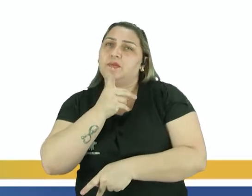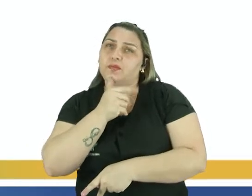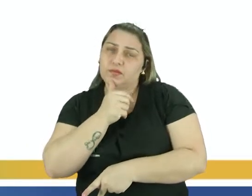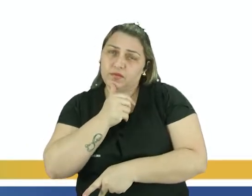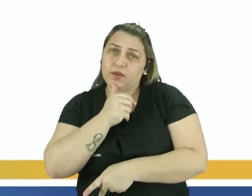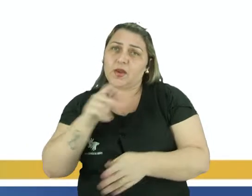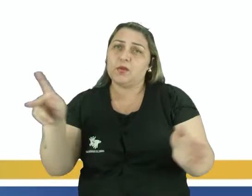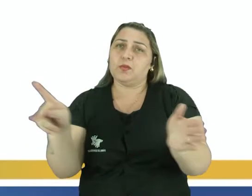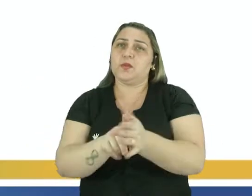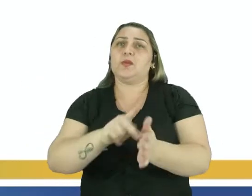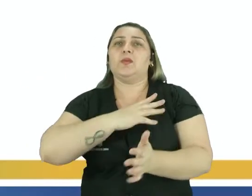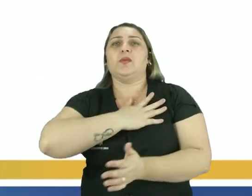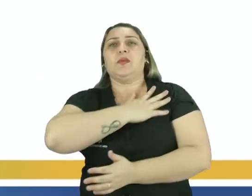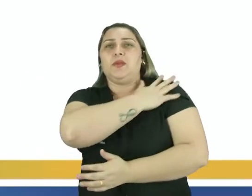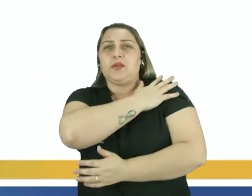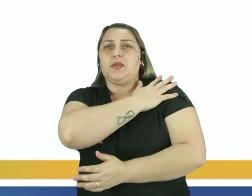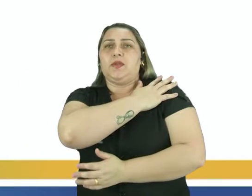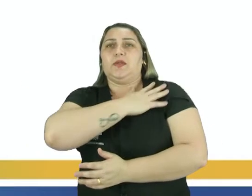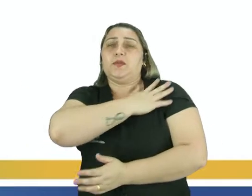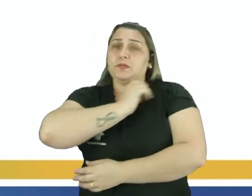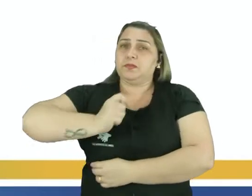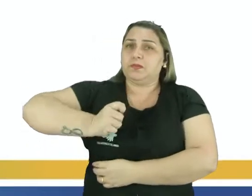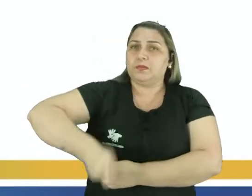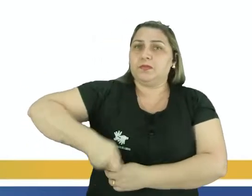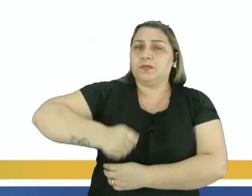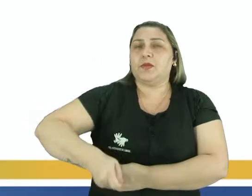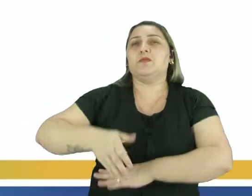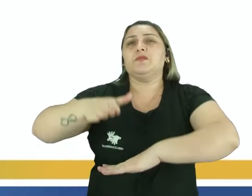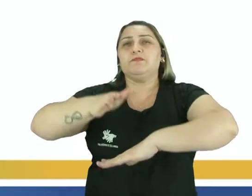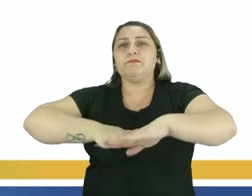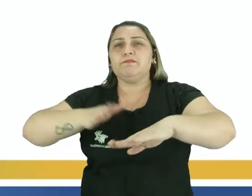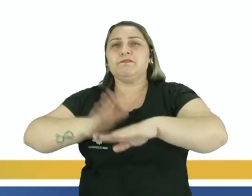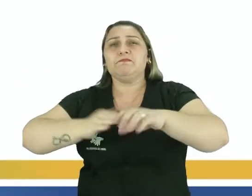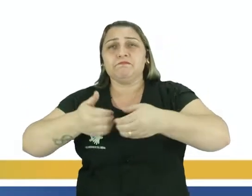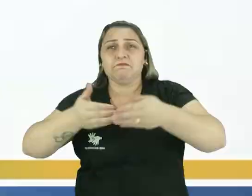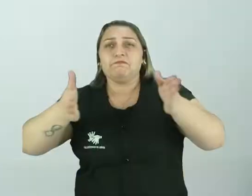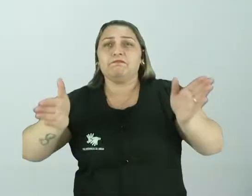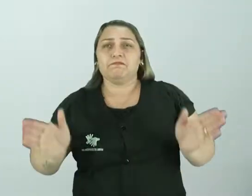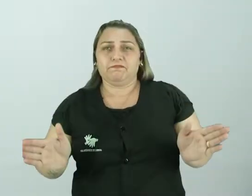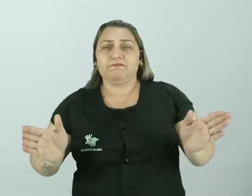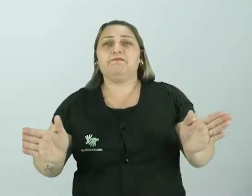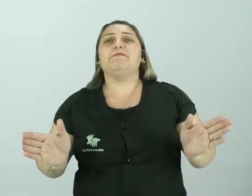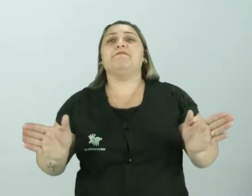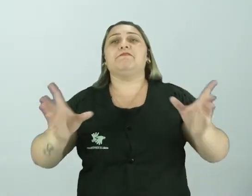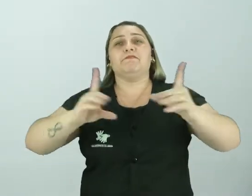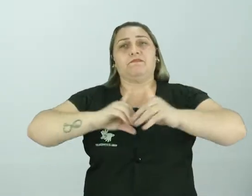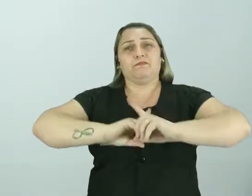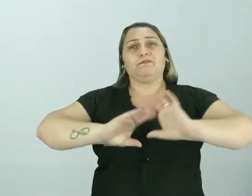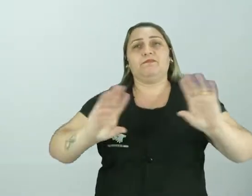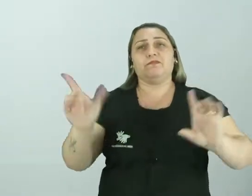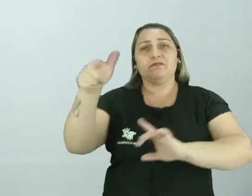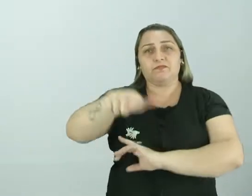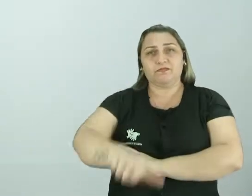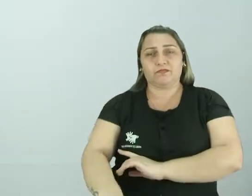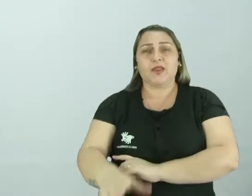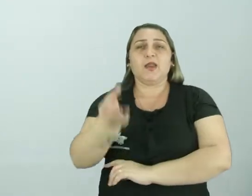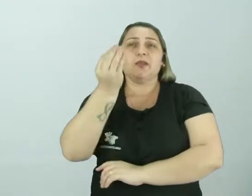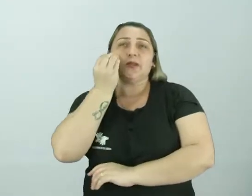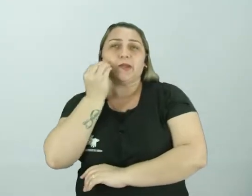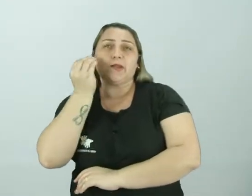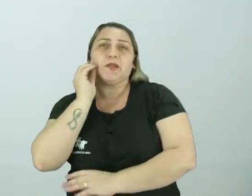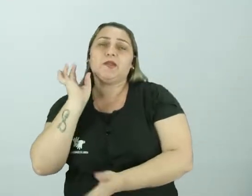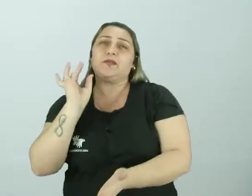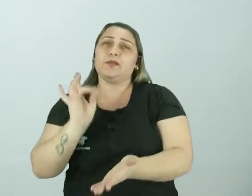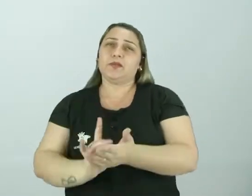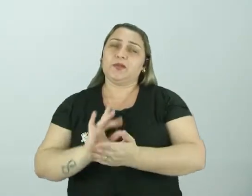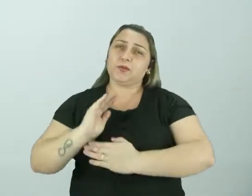que os próprios militares, durante a ditadura militar, vão chamar de abertura, esse processo de redemocratização, já que eles vão tentar, de